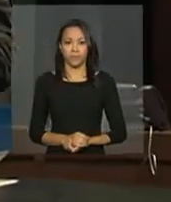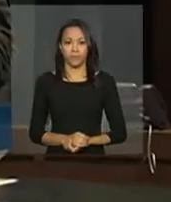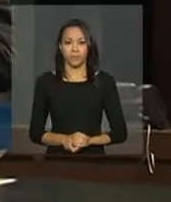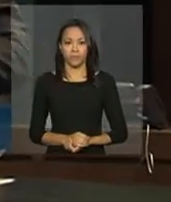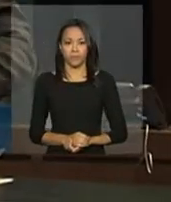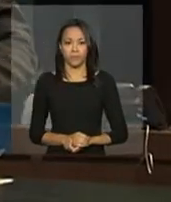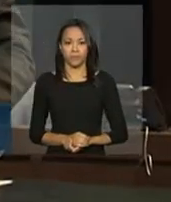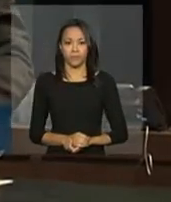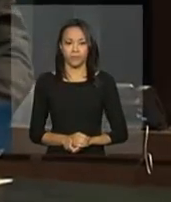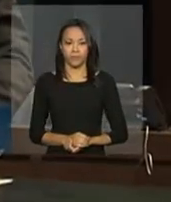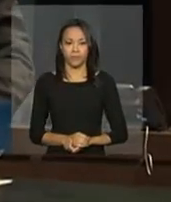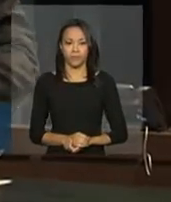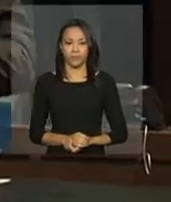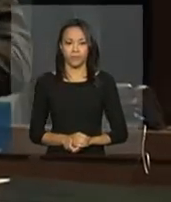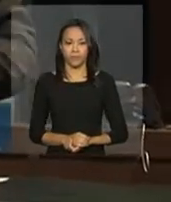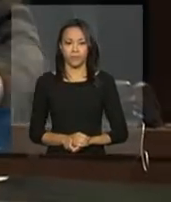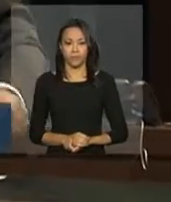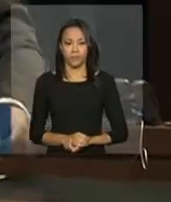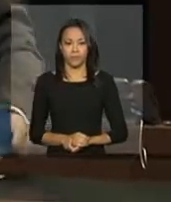gradual